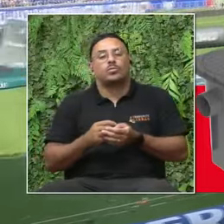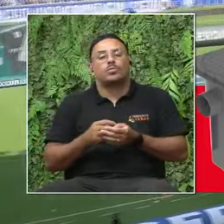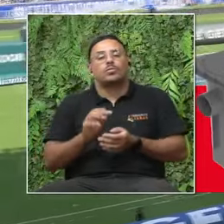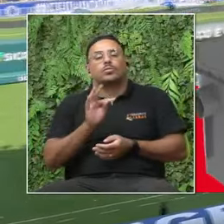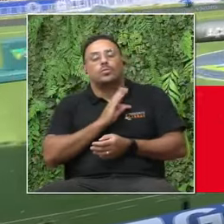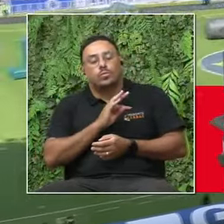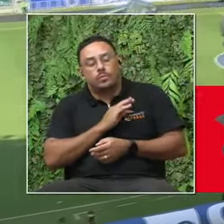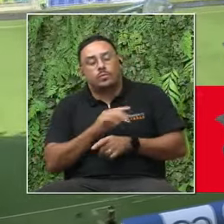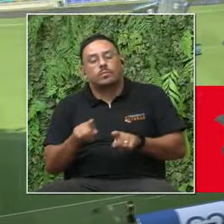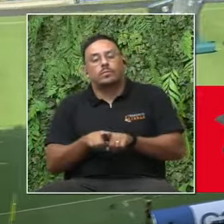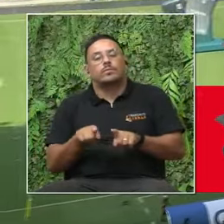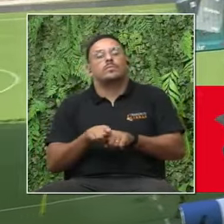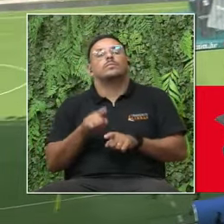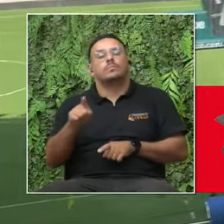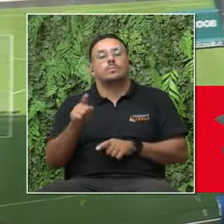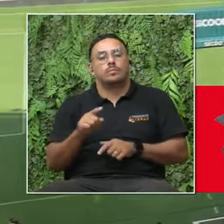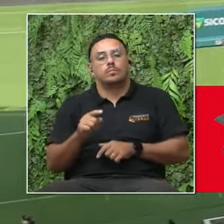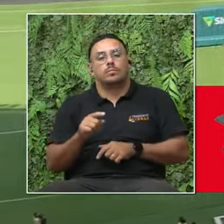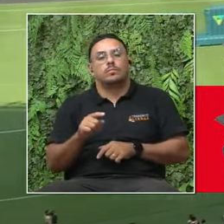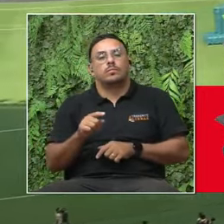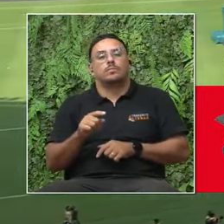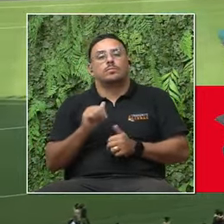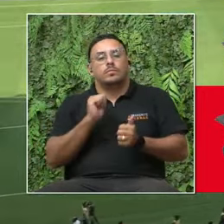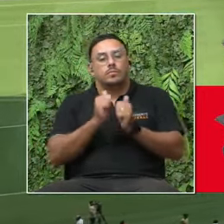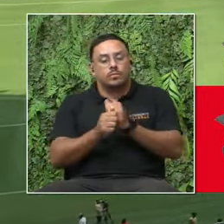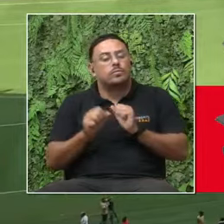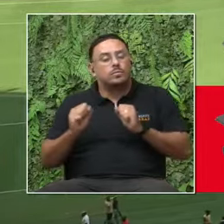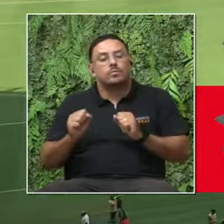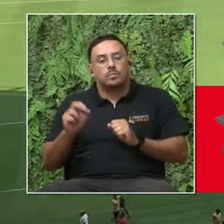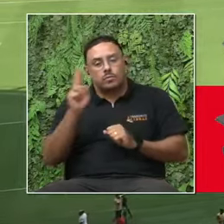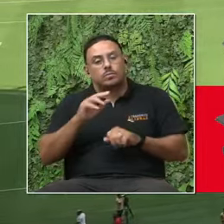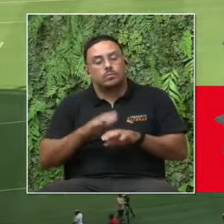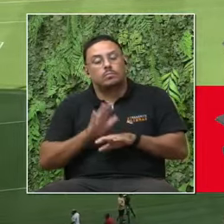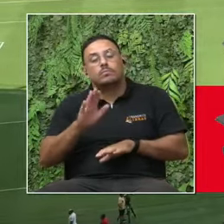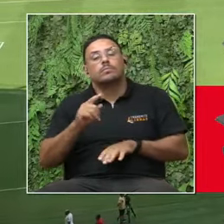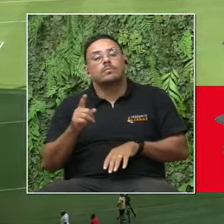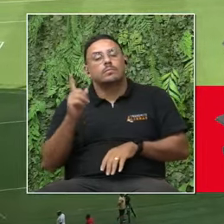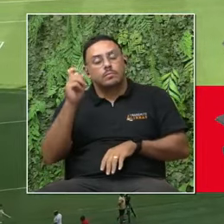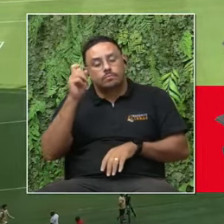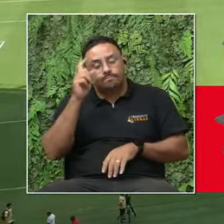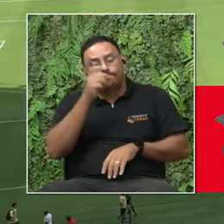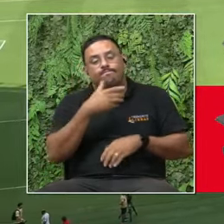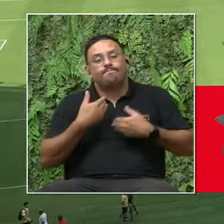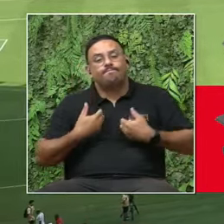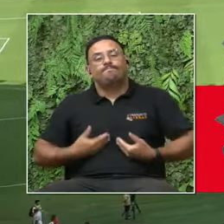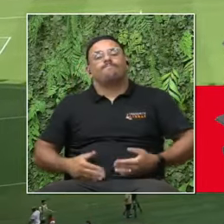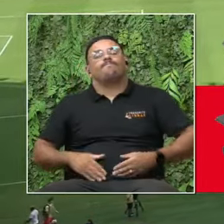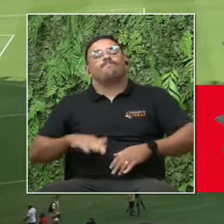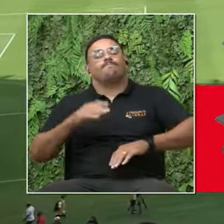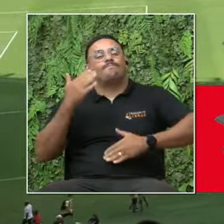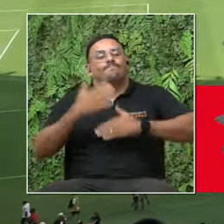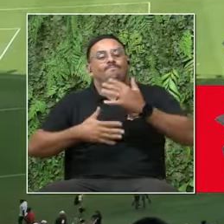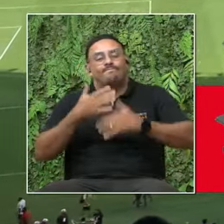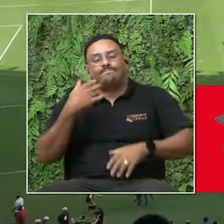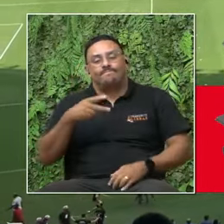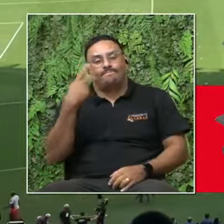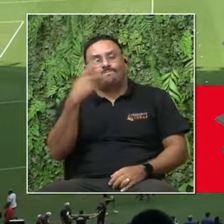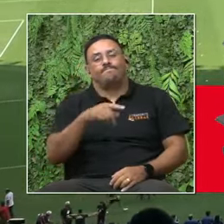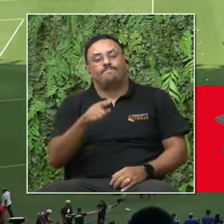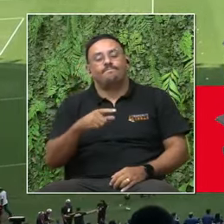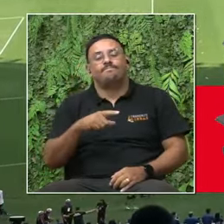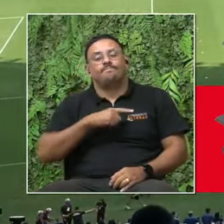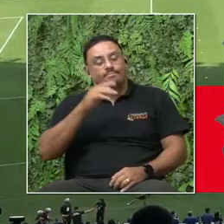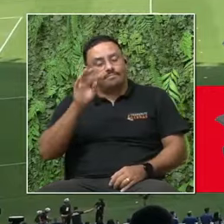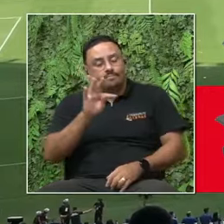técnico também é um jogador mais útil pena que ele tem uma física que atrapalha ele demais né mas ele é um jogador